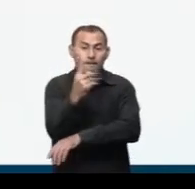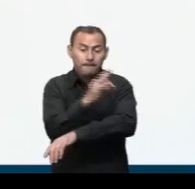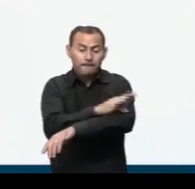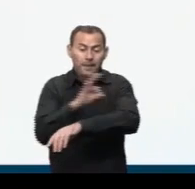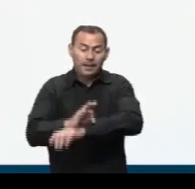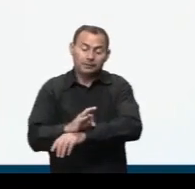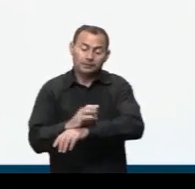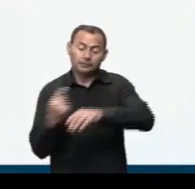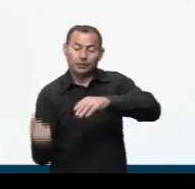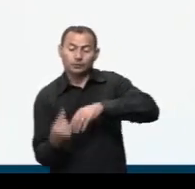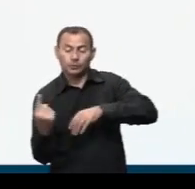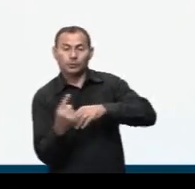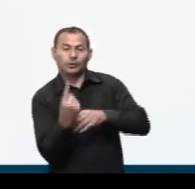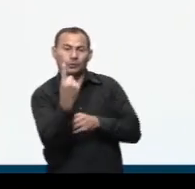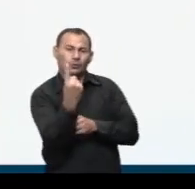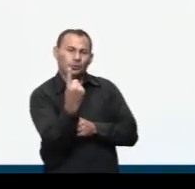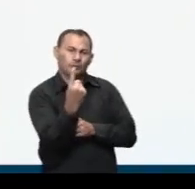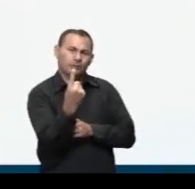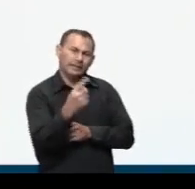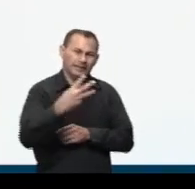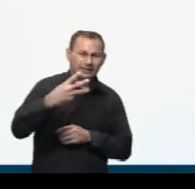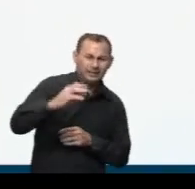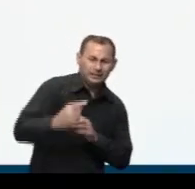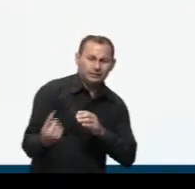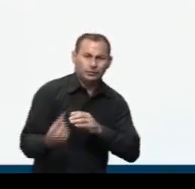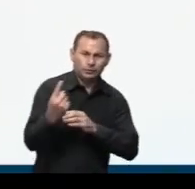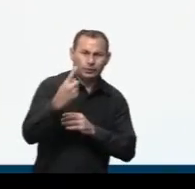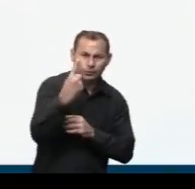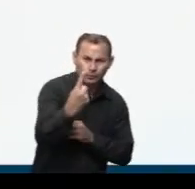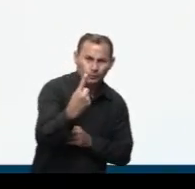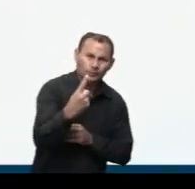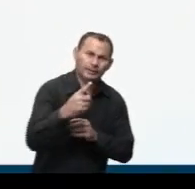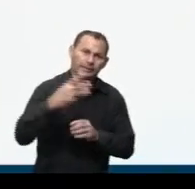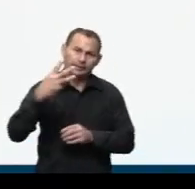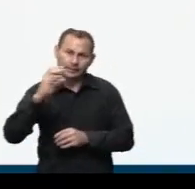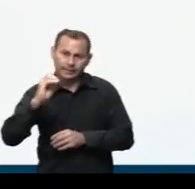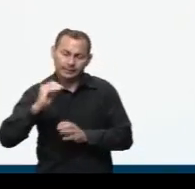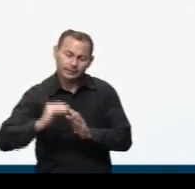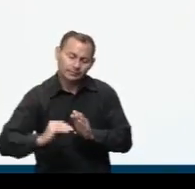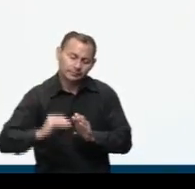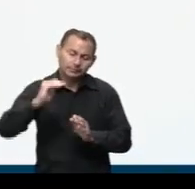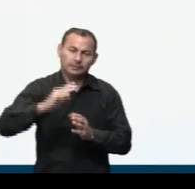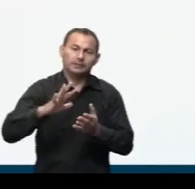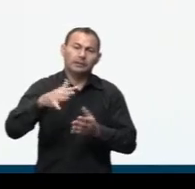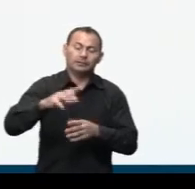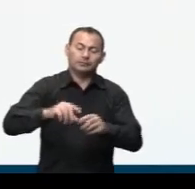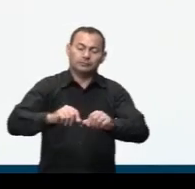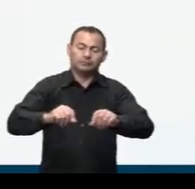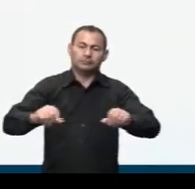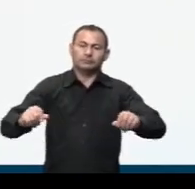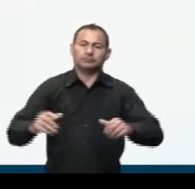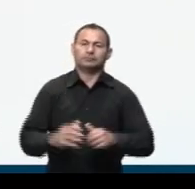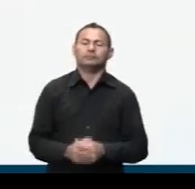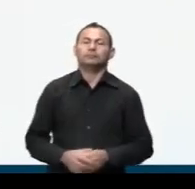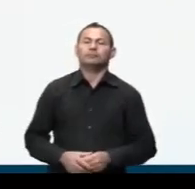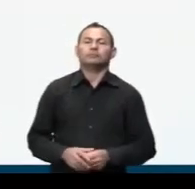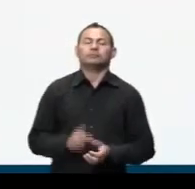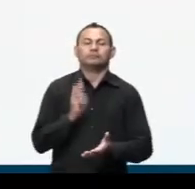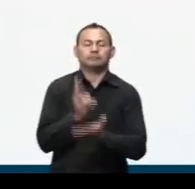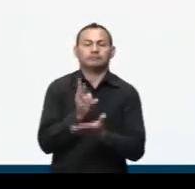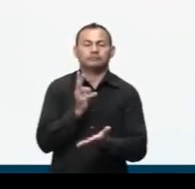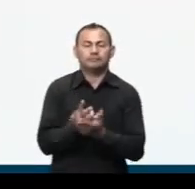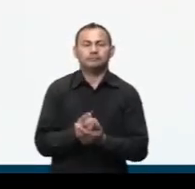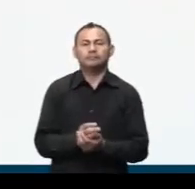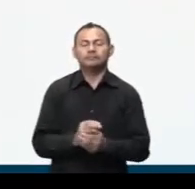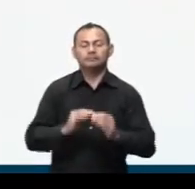altura, 1,30, 1 metro de altura, mas isso depende muito da cota do terreno, tá? E observação, aqui sempre tem